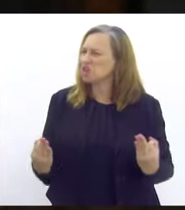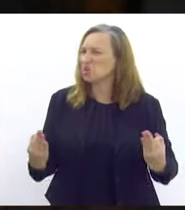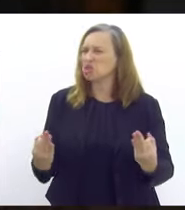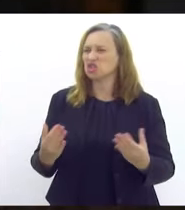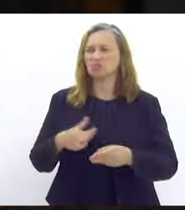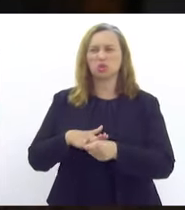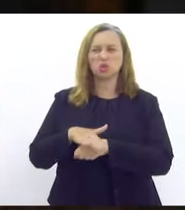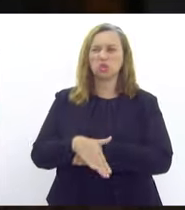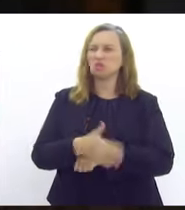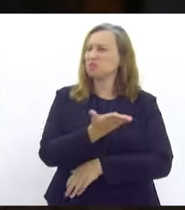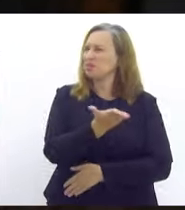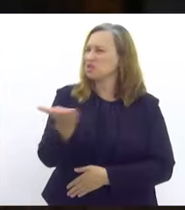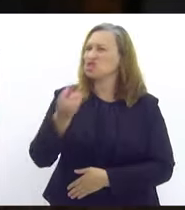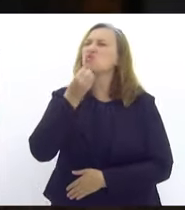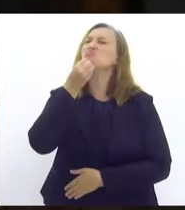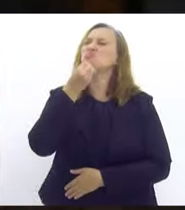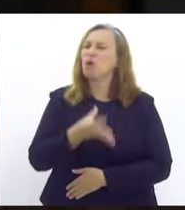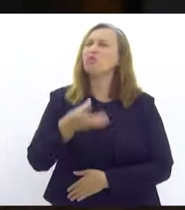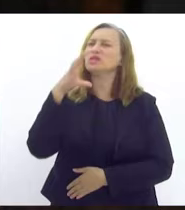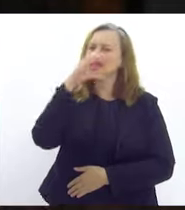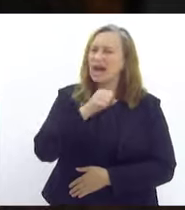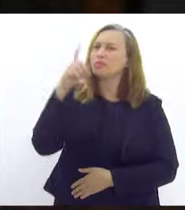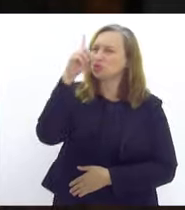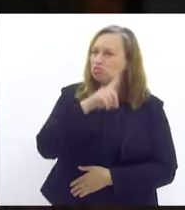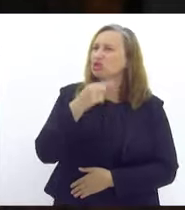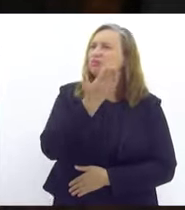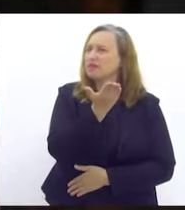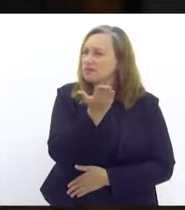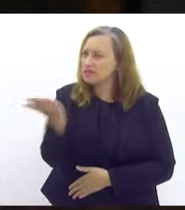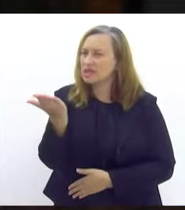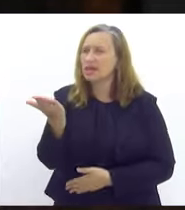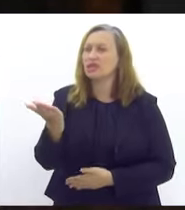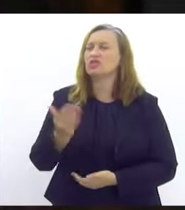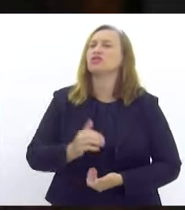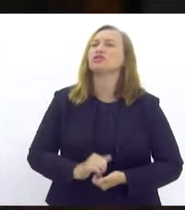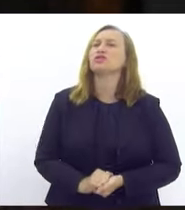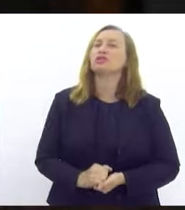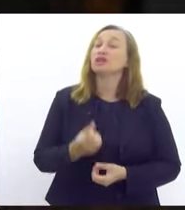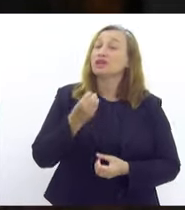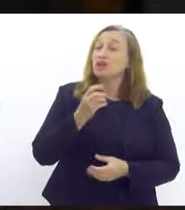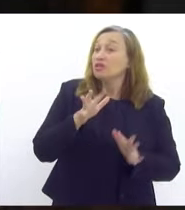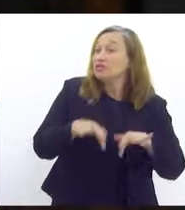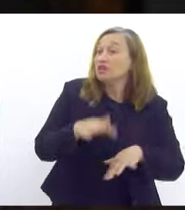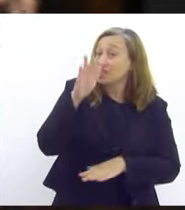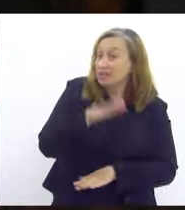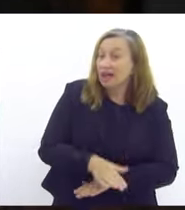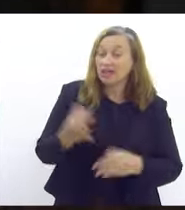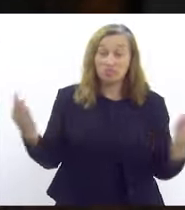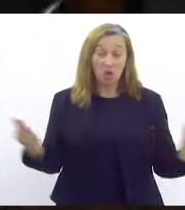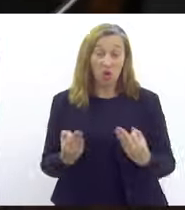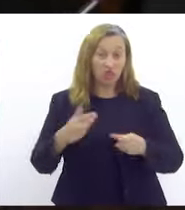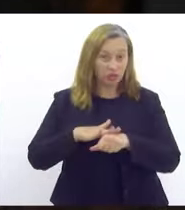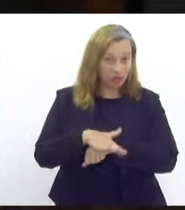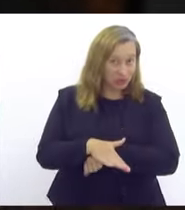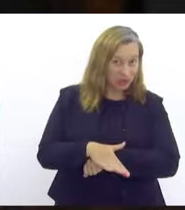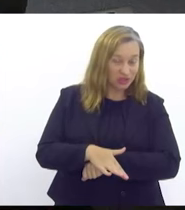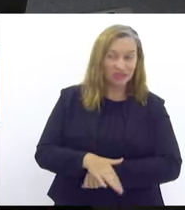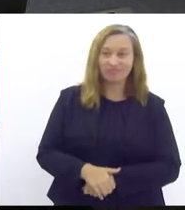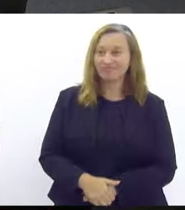noite. Bom final de semana, bom final de tarde e uma ótima noite.